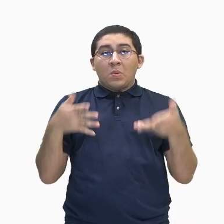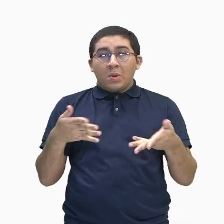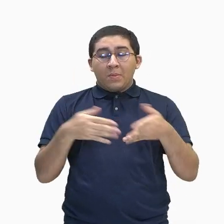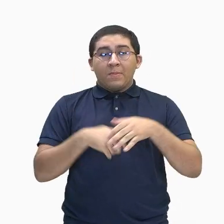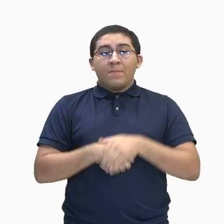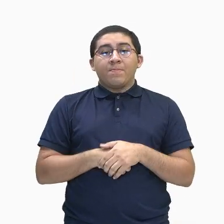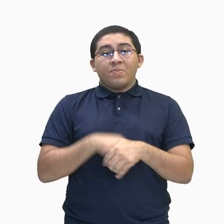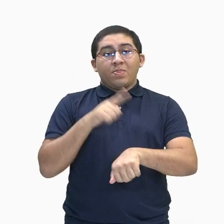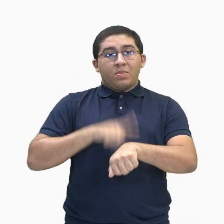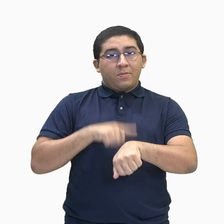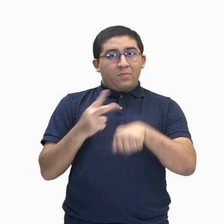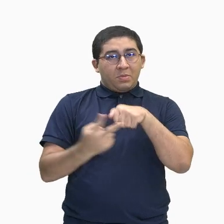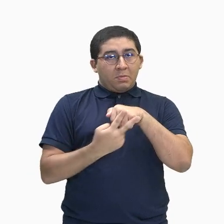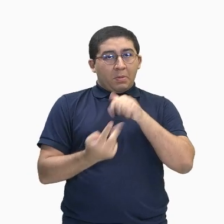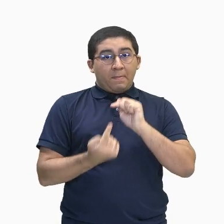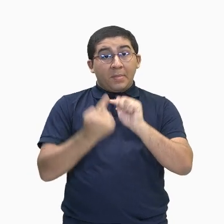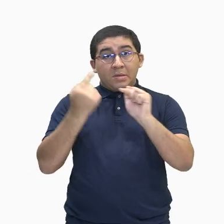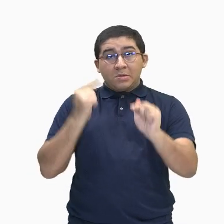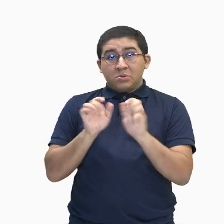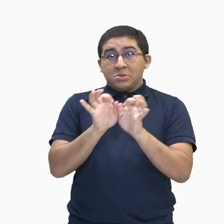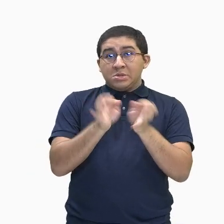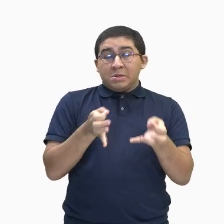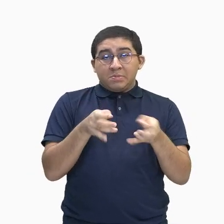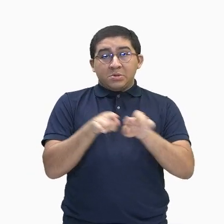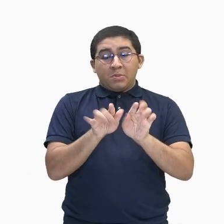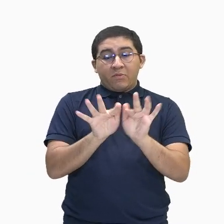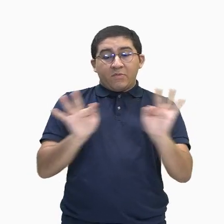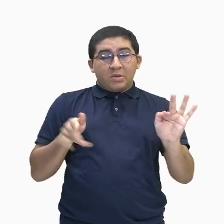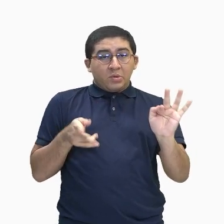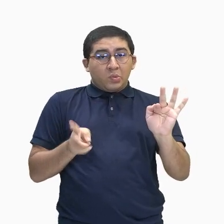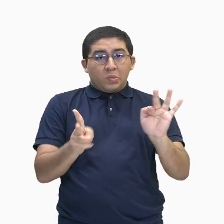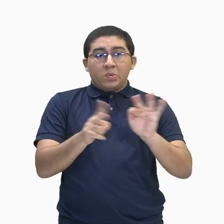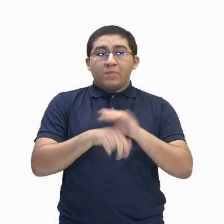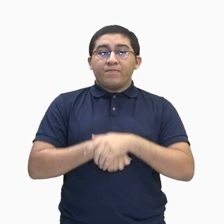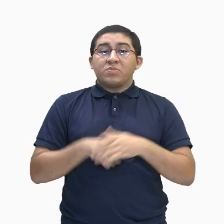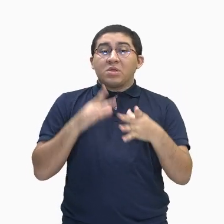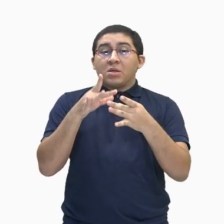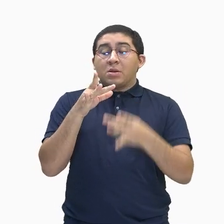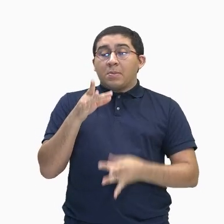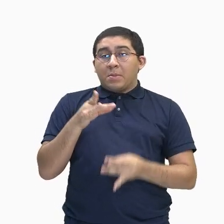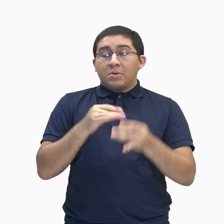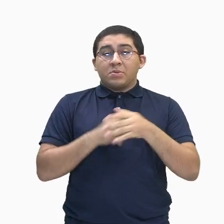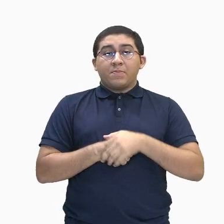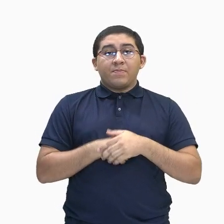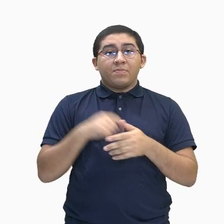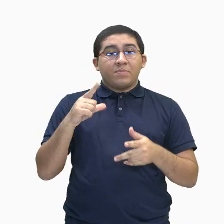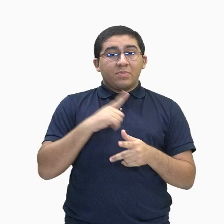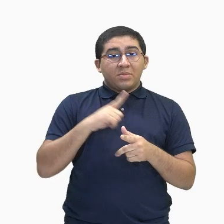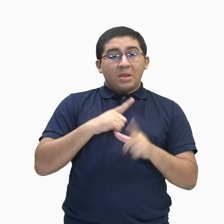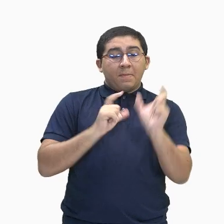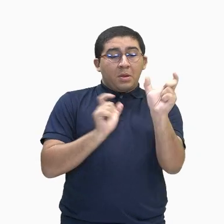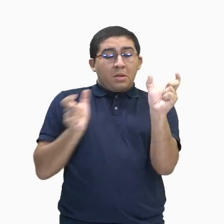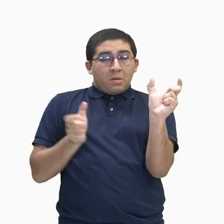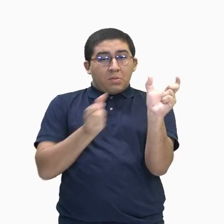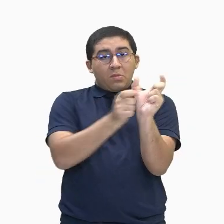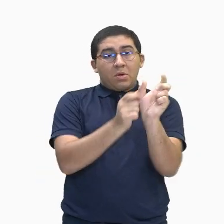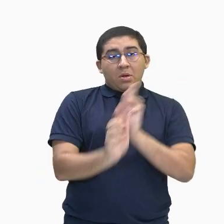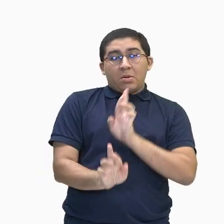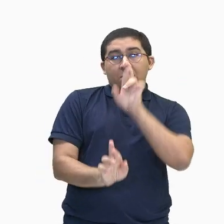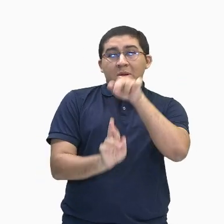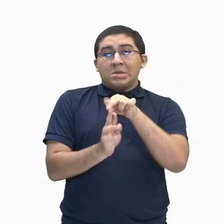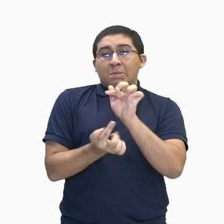de conhecimento. Passado simples e contínuo. Detalhamento. Conectores referentes